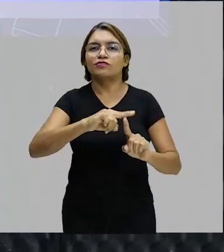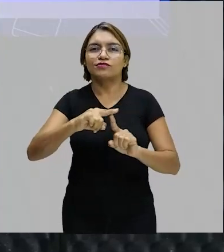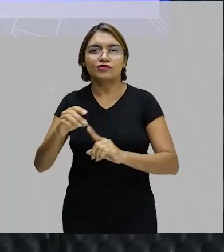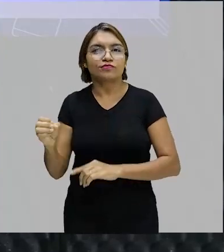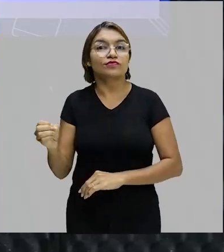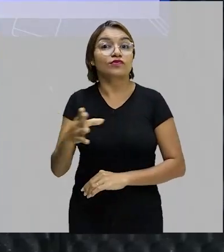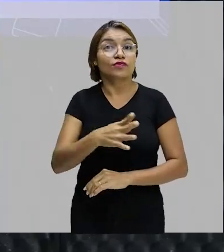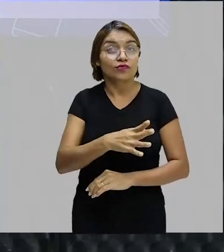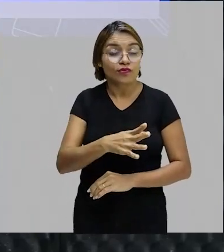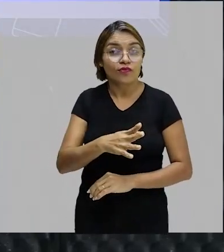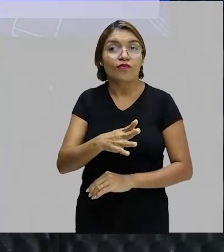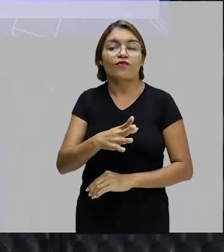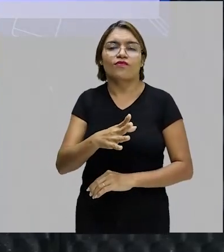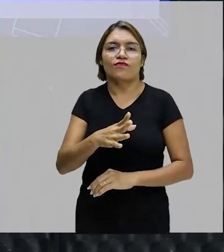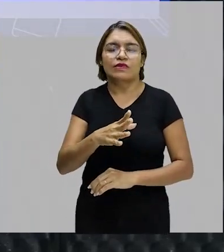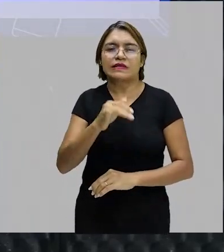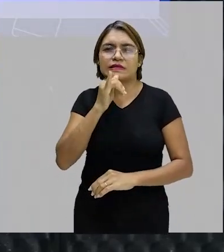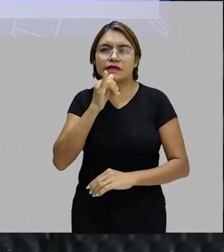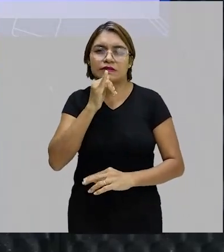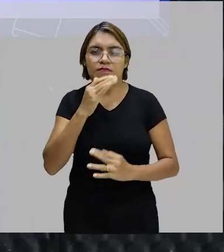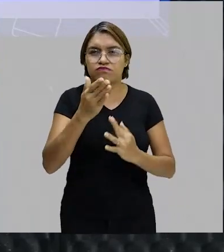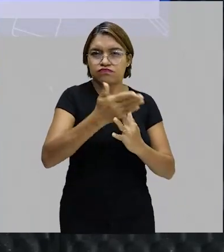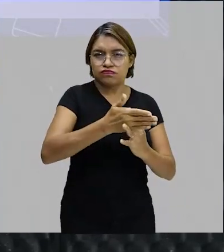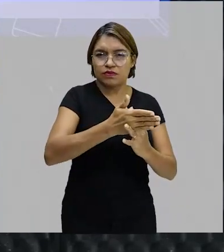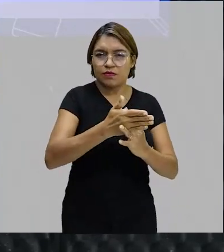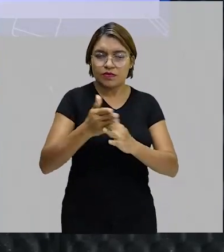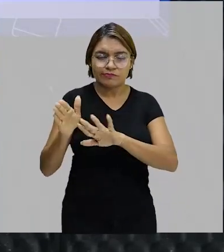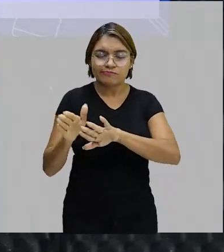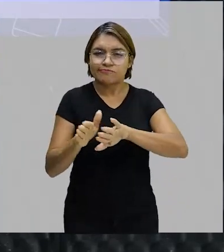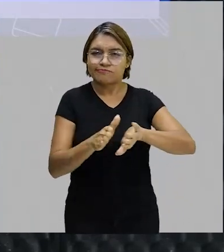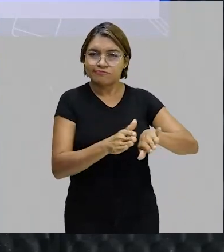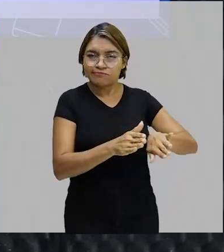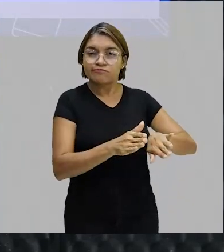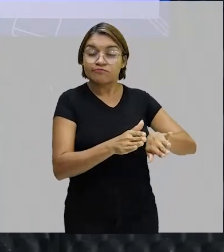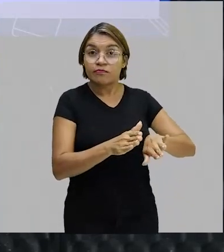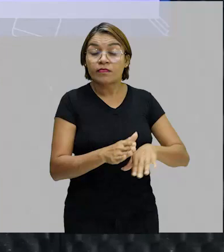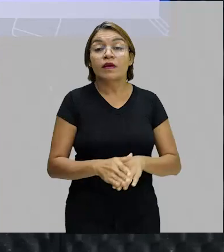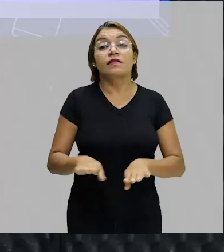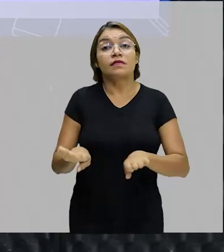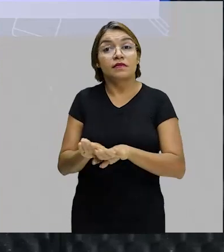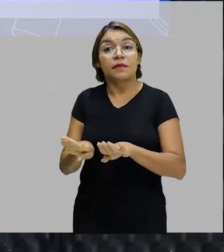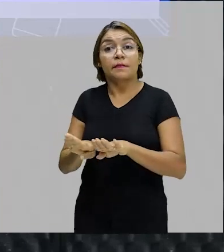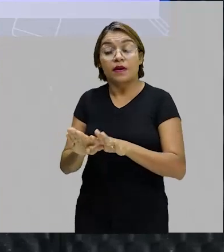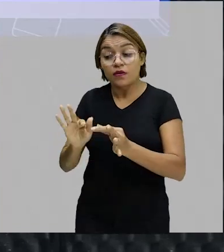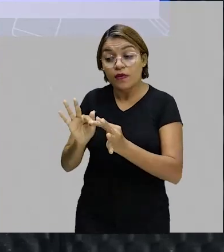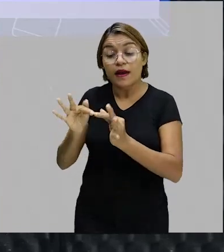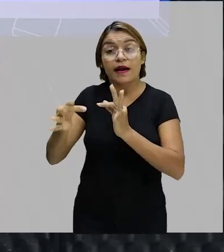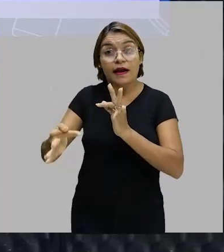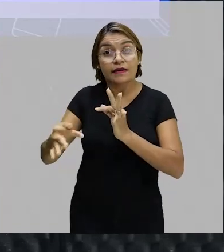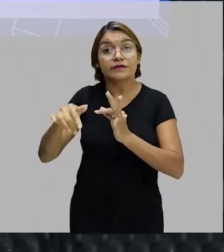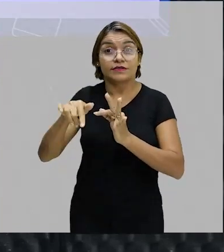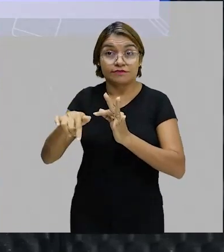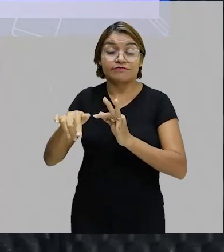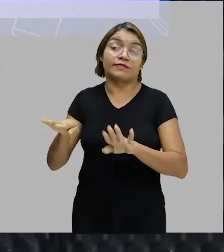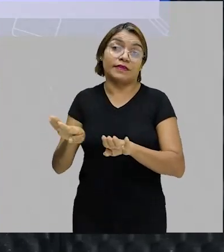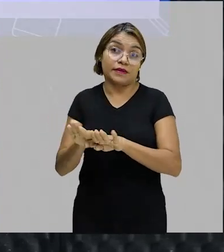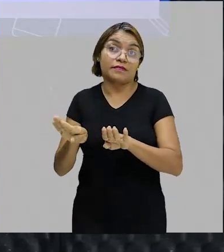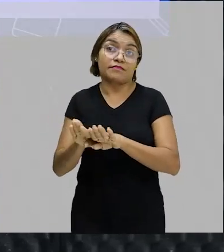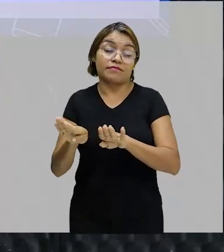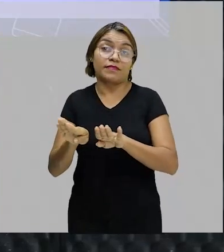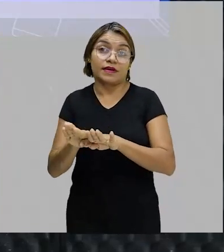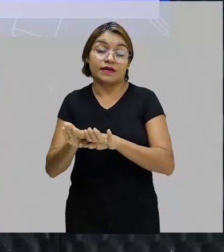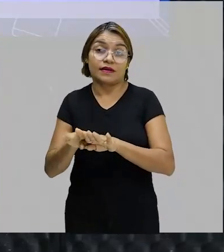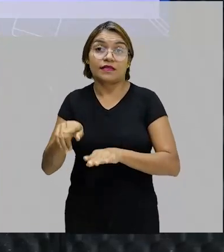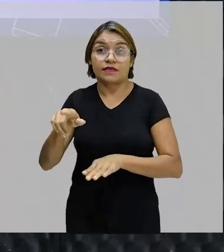deixar de lado, de deixar para trás aquele estilo anterior. E assim aconteceu também com o arcadismo. O arcadismo ele vem trazer uma